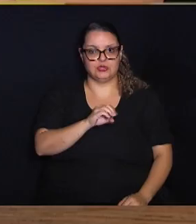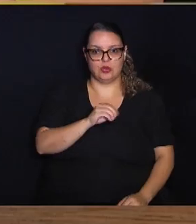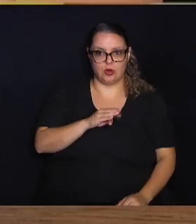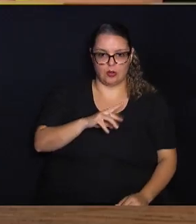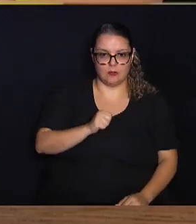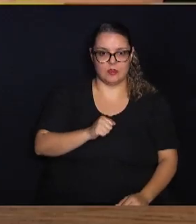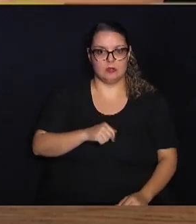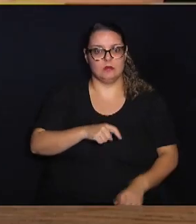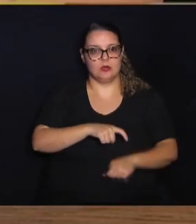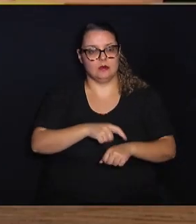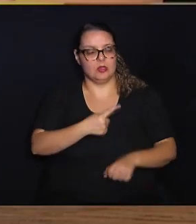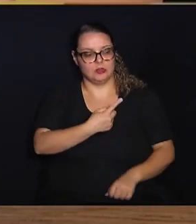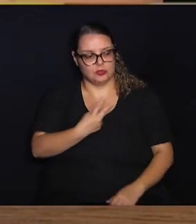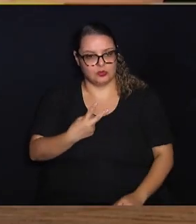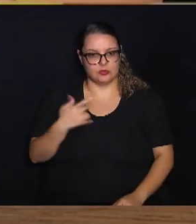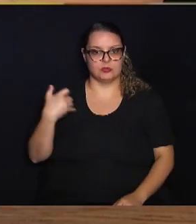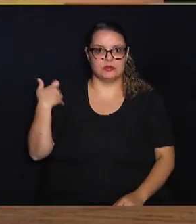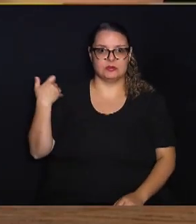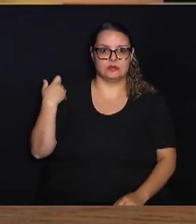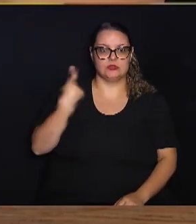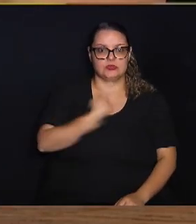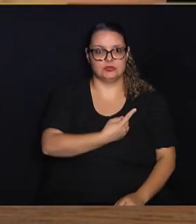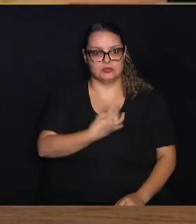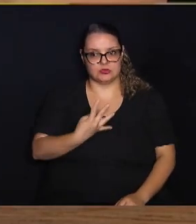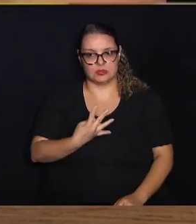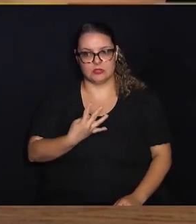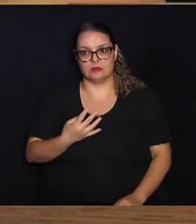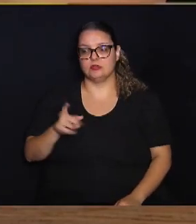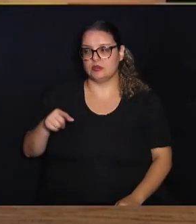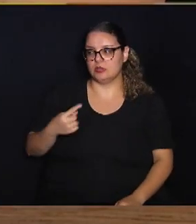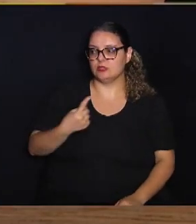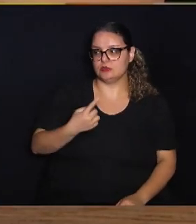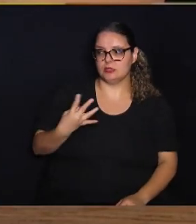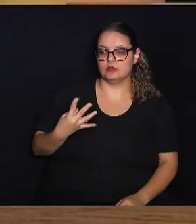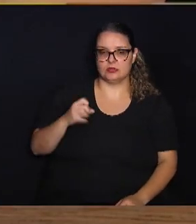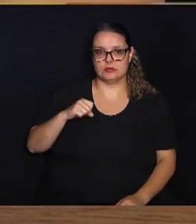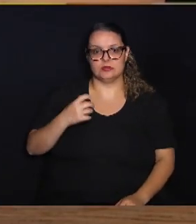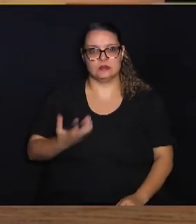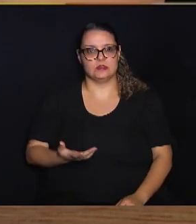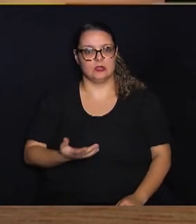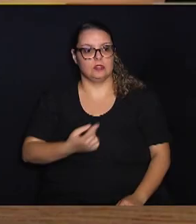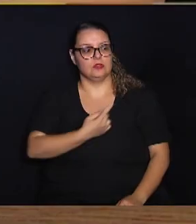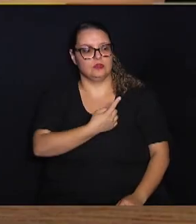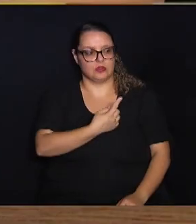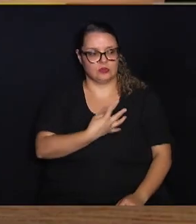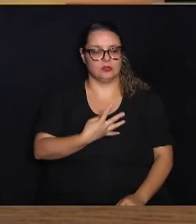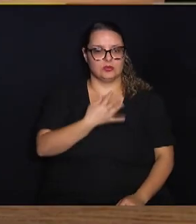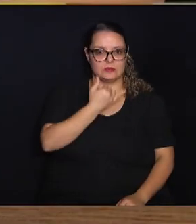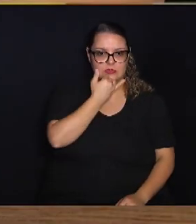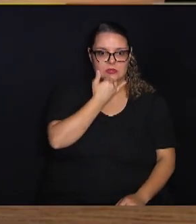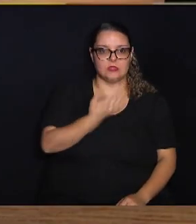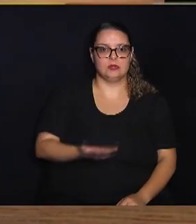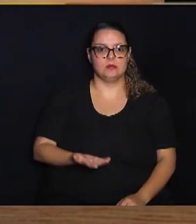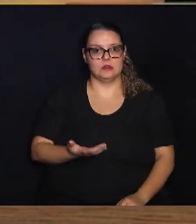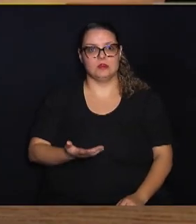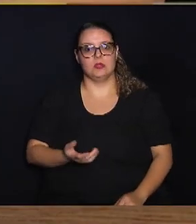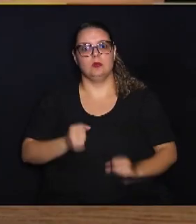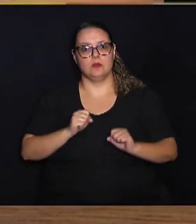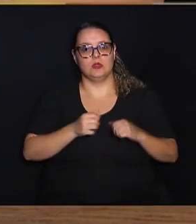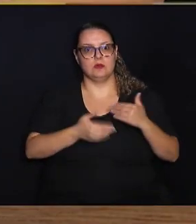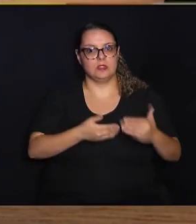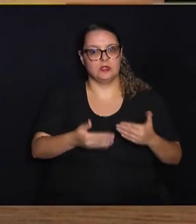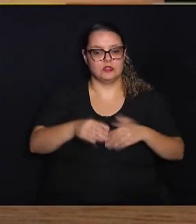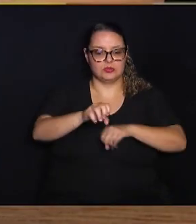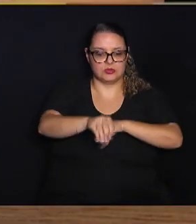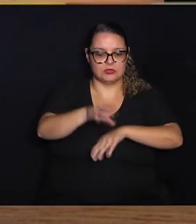dos 12 anos, né, dos 14 anos, perdão, Isso. ele já pode sim, num processo de ensino,